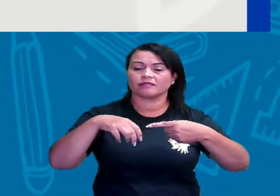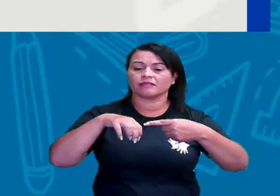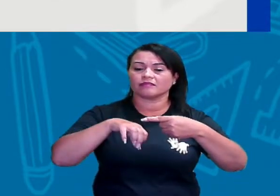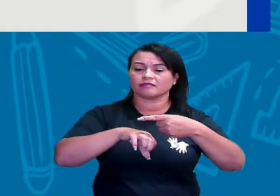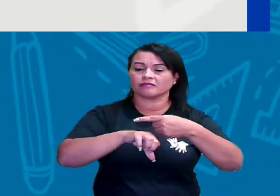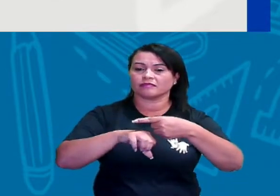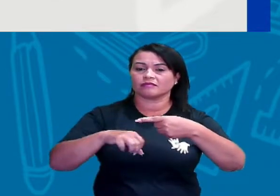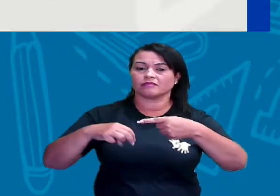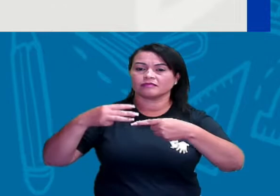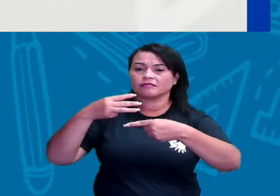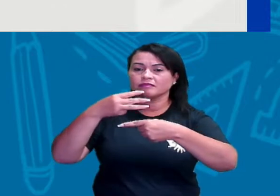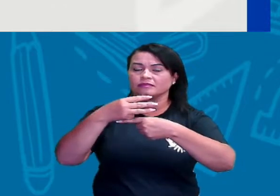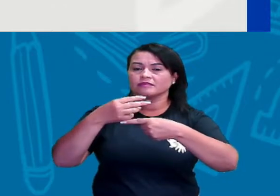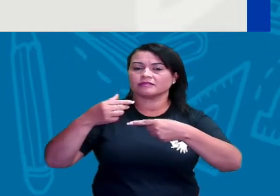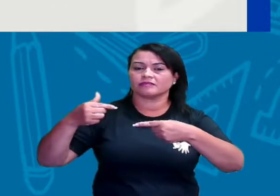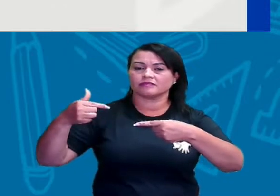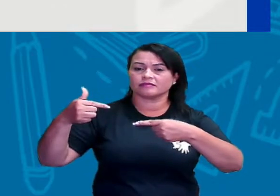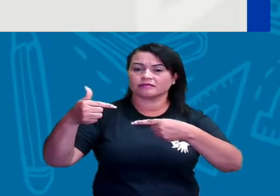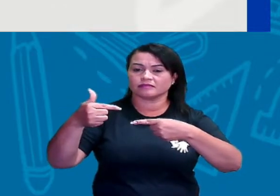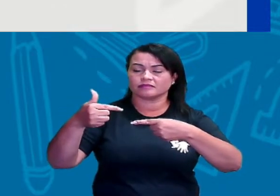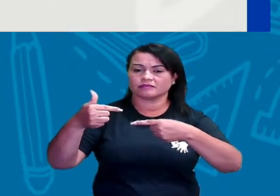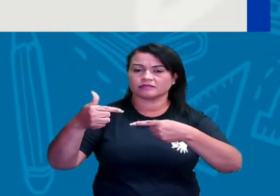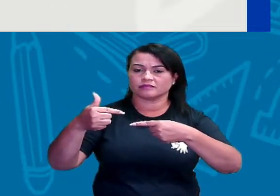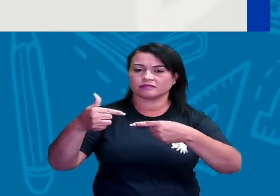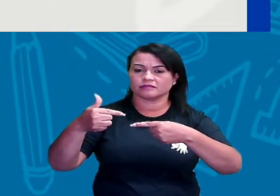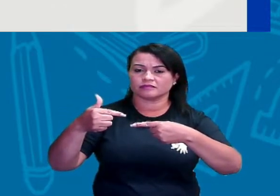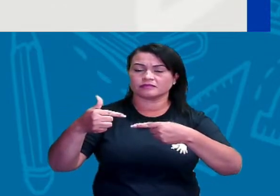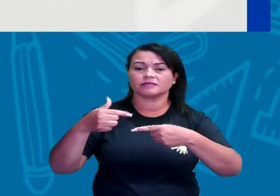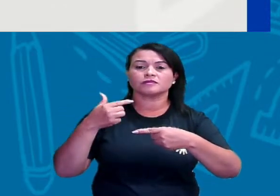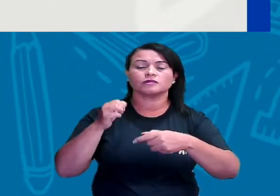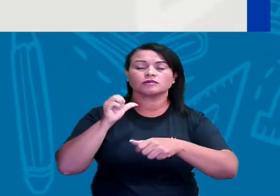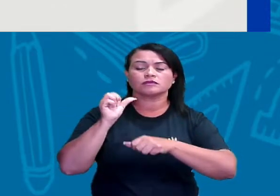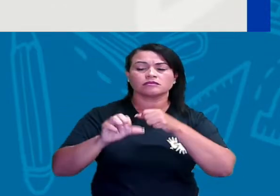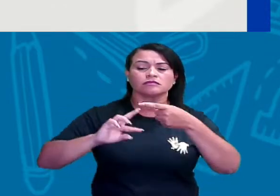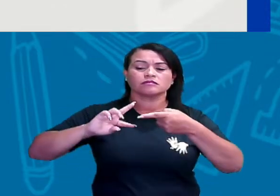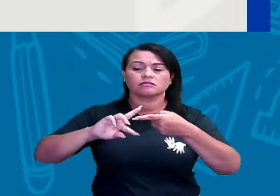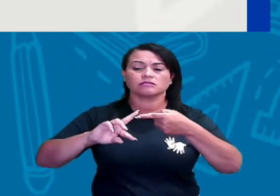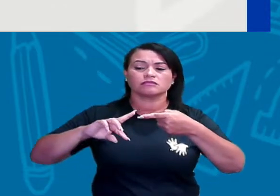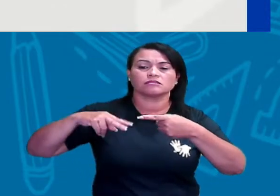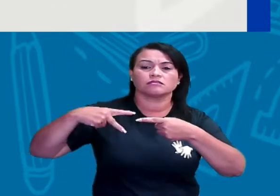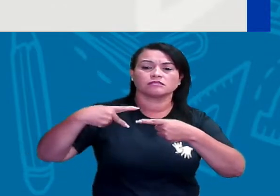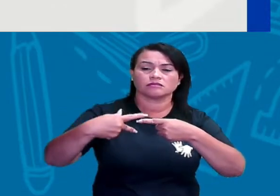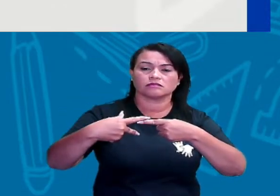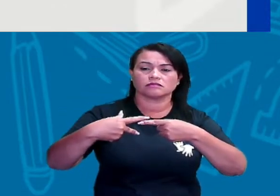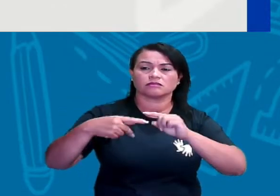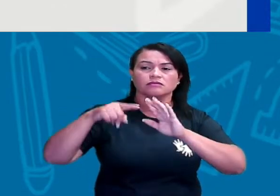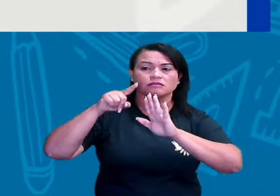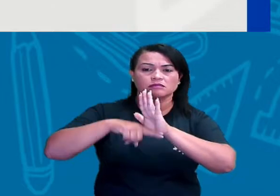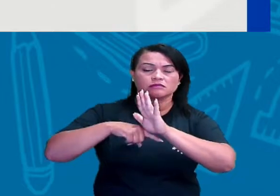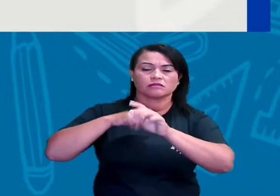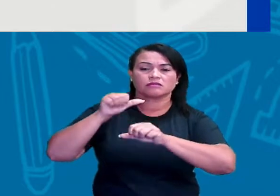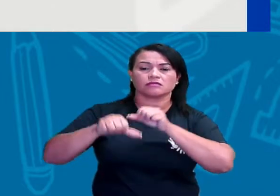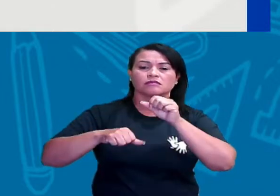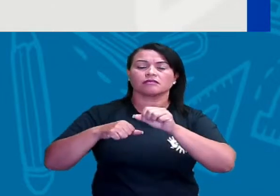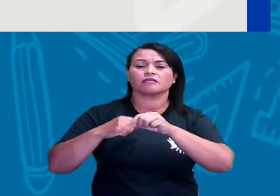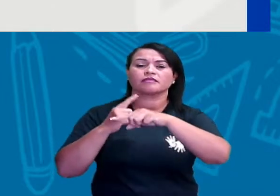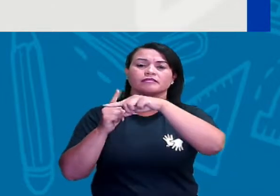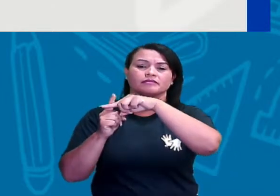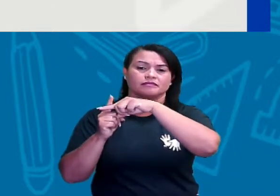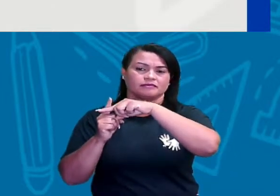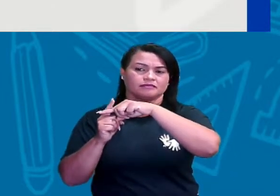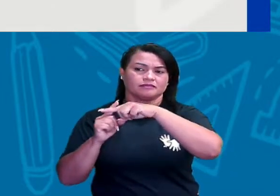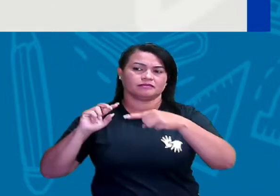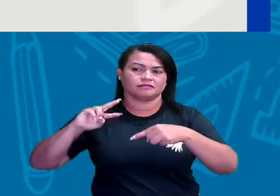3 elevado a 2. Quando nós fazemos isso, inverter, o expoente que era negativo, ele já passa a ser o quê?